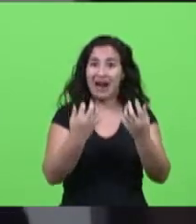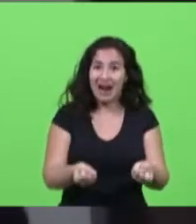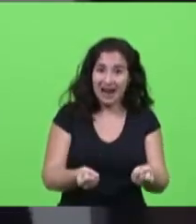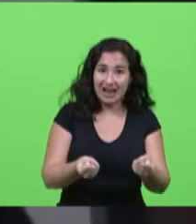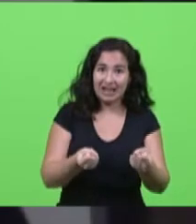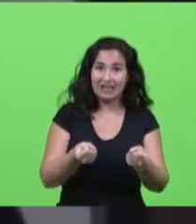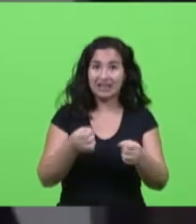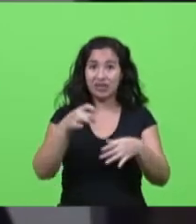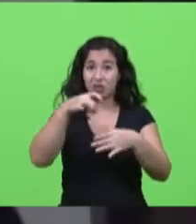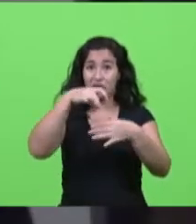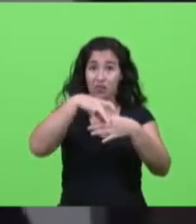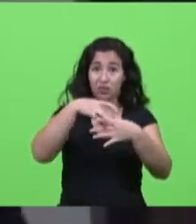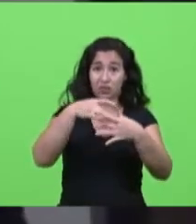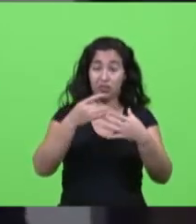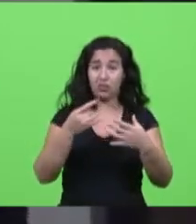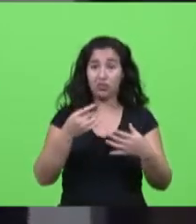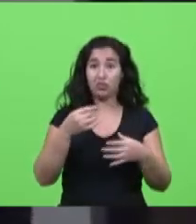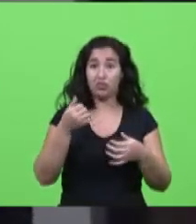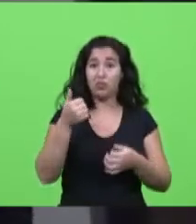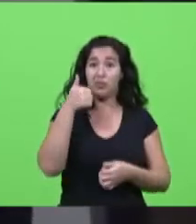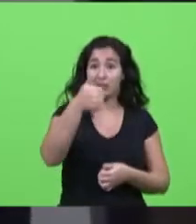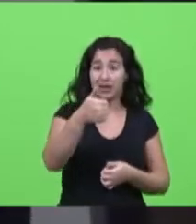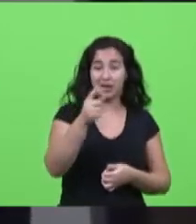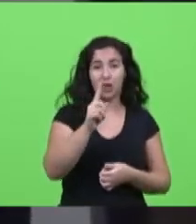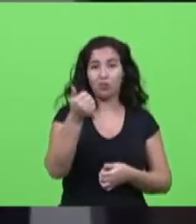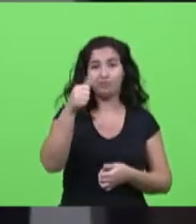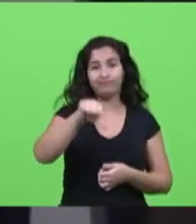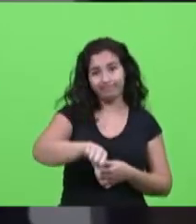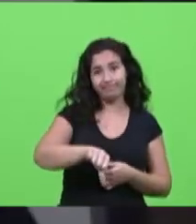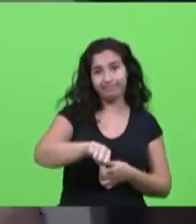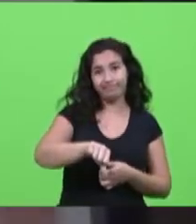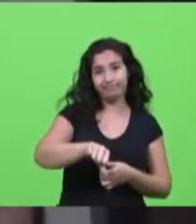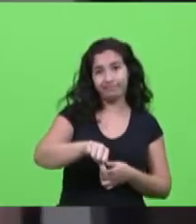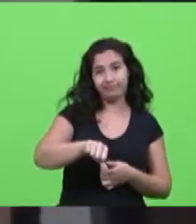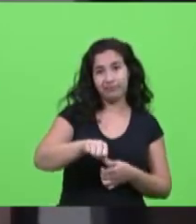momento. O meu voto será contra, neste momento, a este projeto,